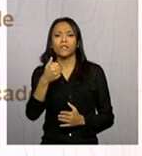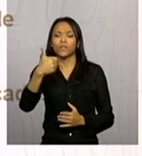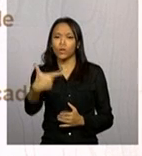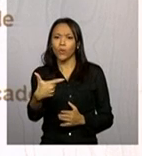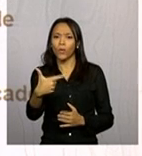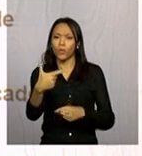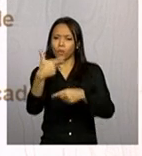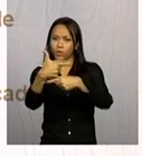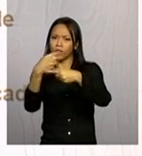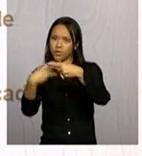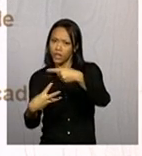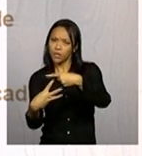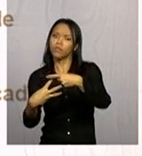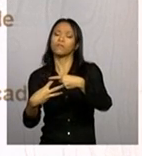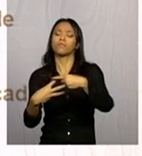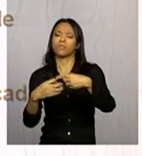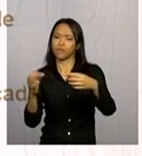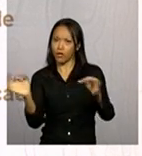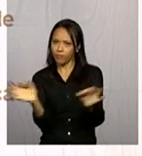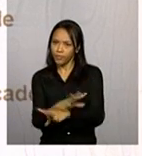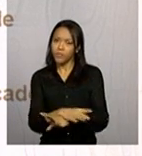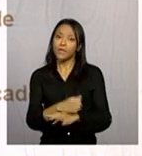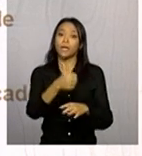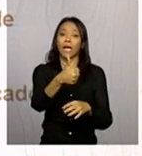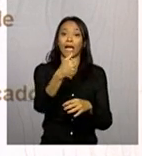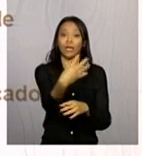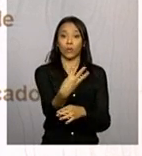já em obras ou concluídas,